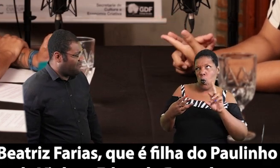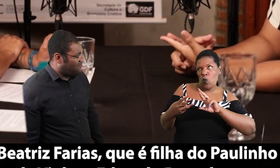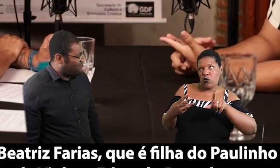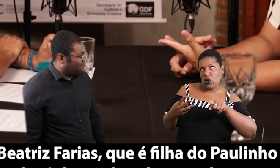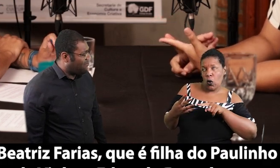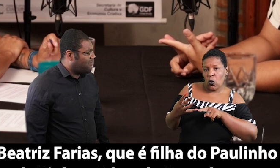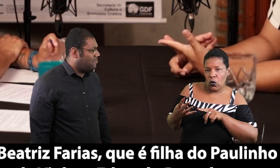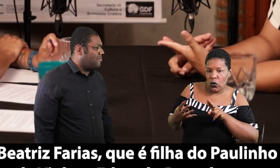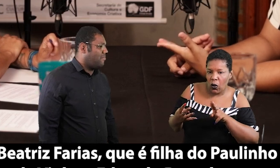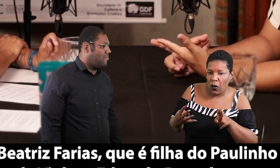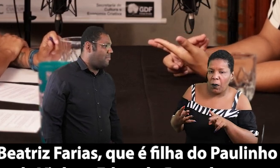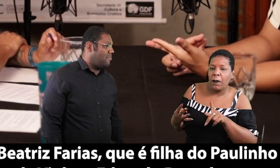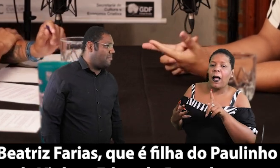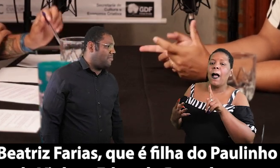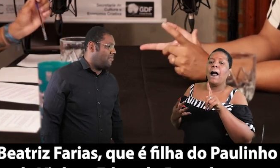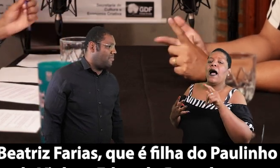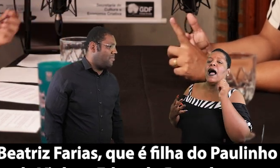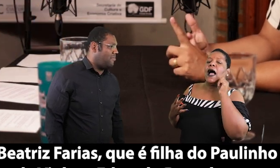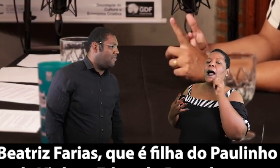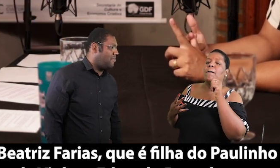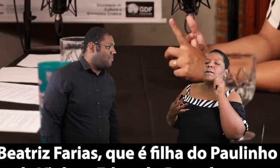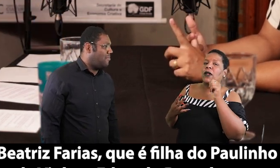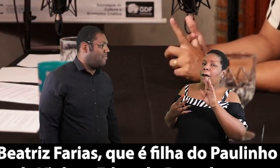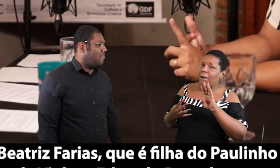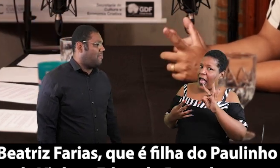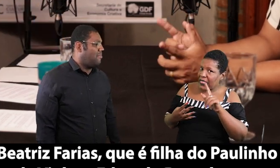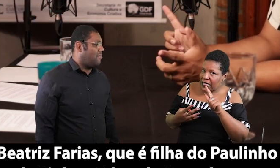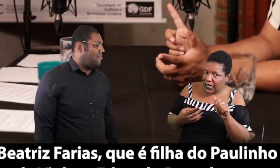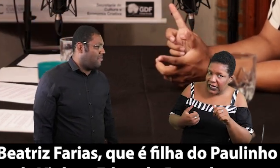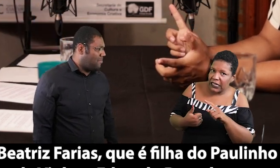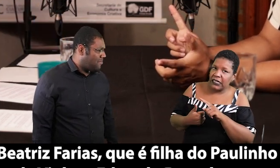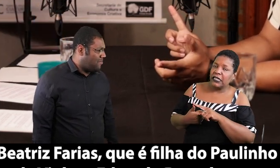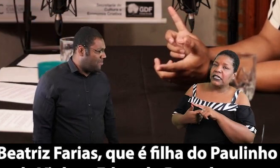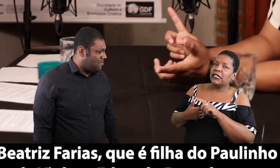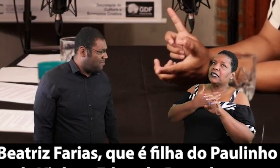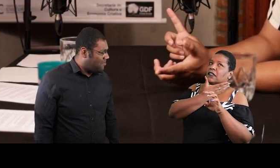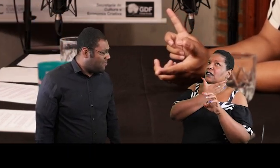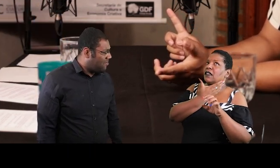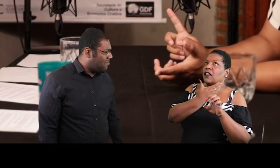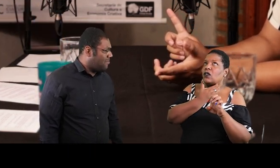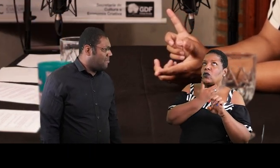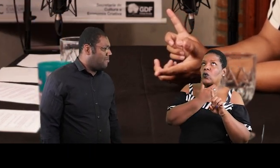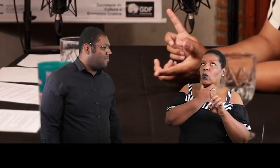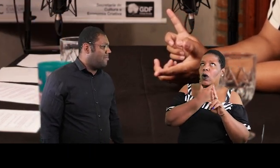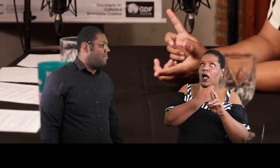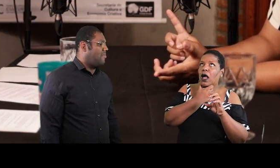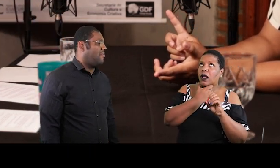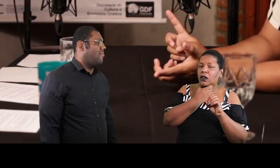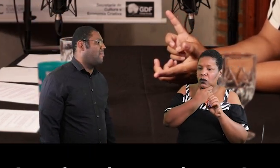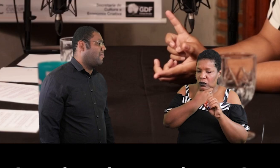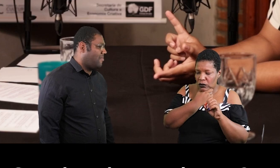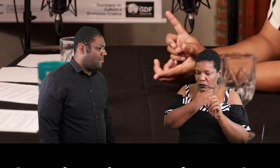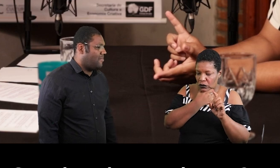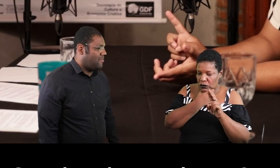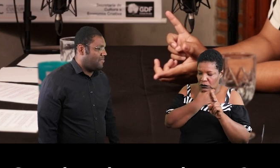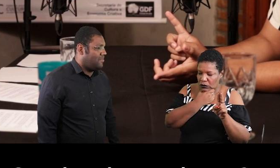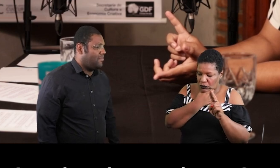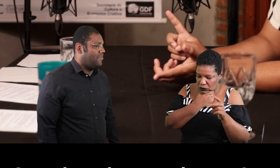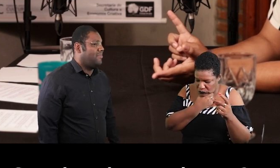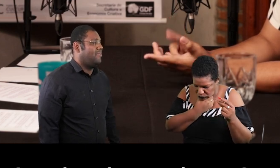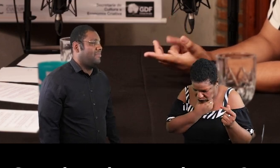A Beatriz Farias, que é filha do Paulo da Viola. O Eduardo do Sec. O... Cara, como é que é o nome do